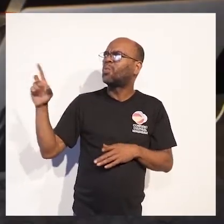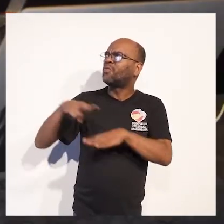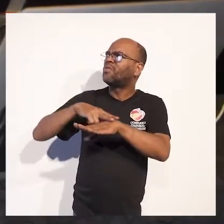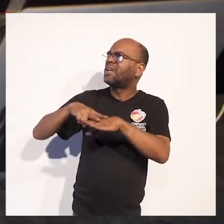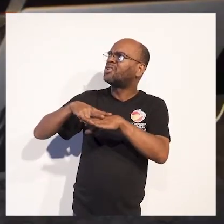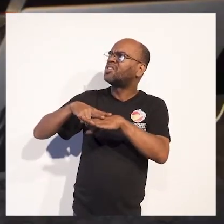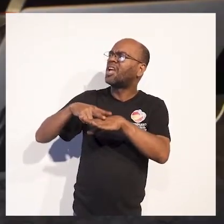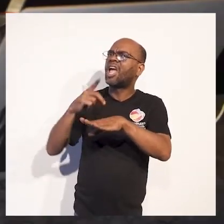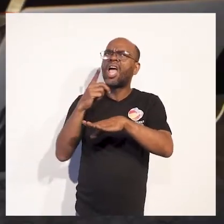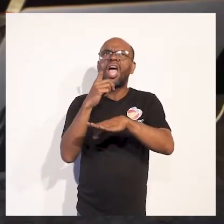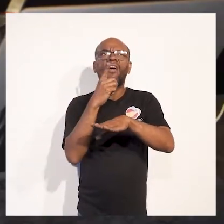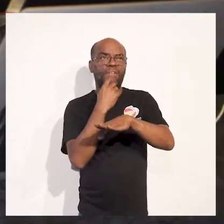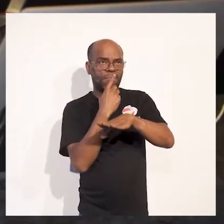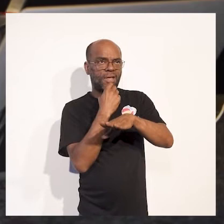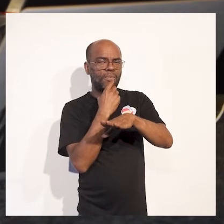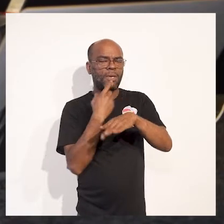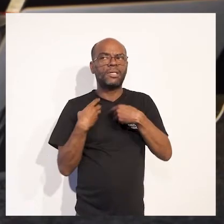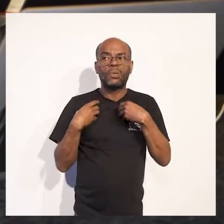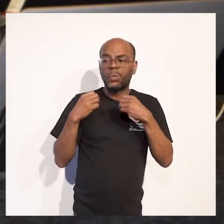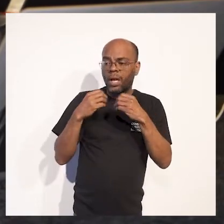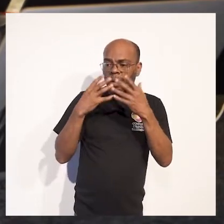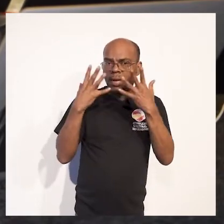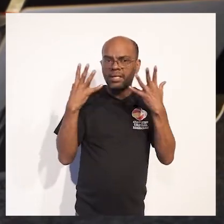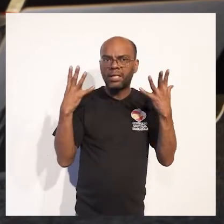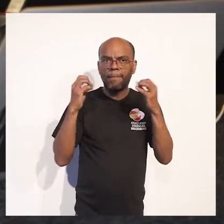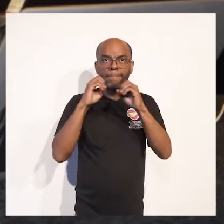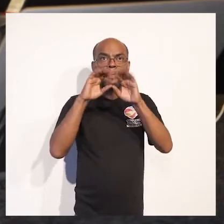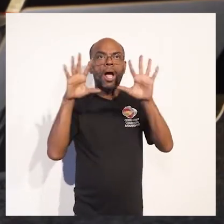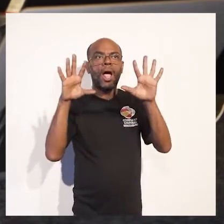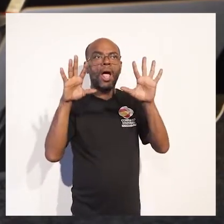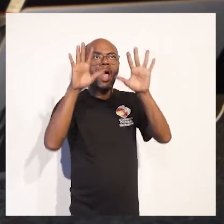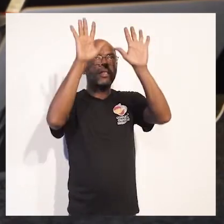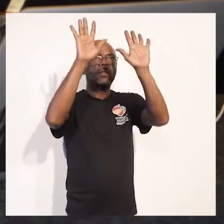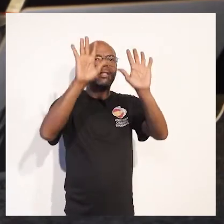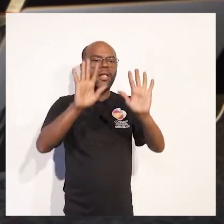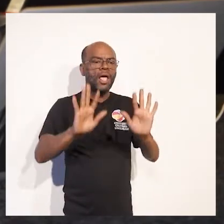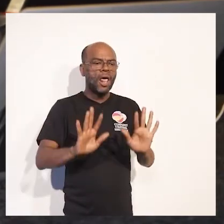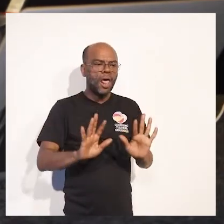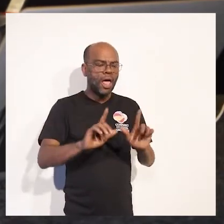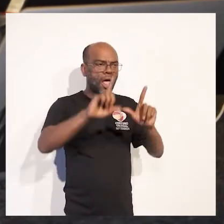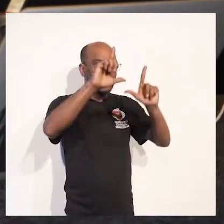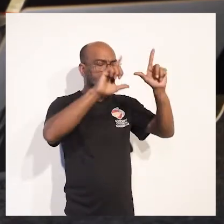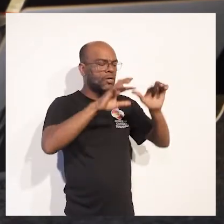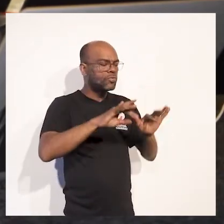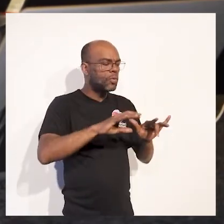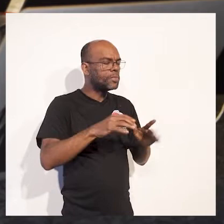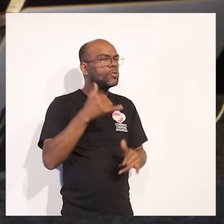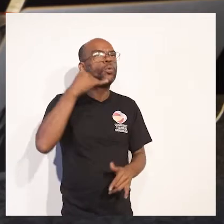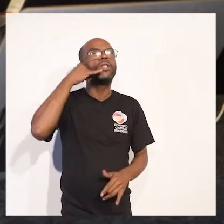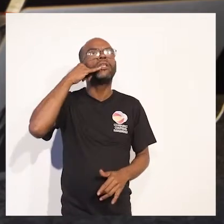que ele é muito claro que você talvez nunca tenha percebido. A tela do seu computador, do seu celular ou a tela